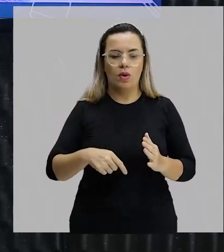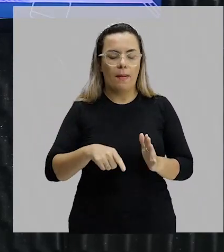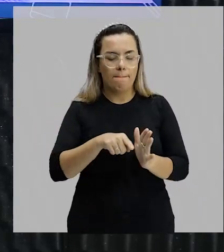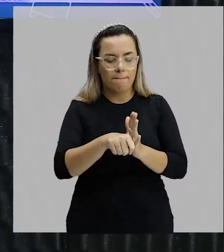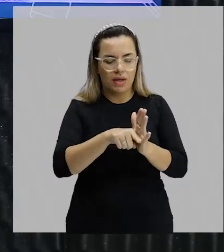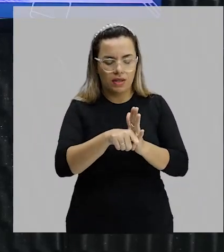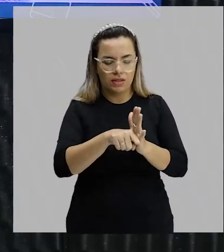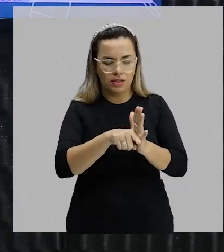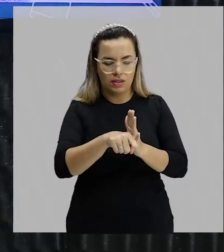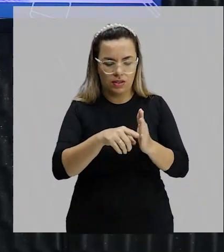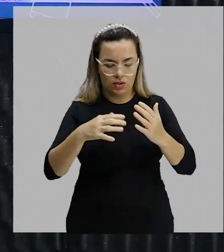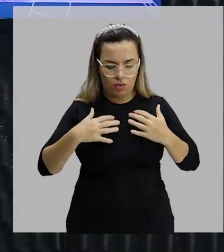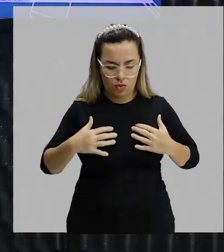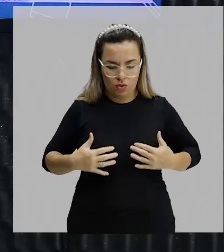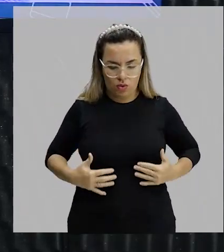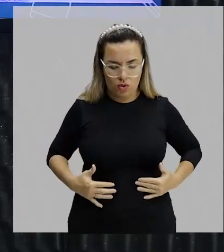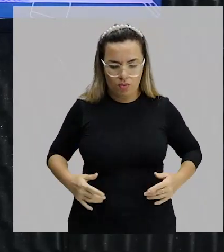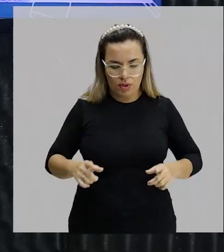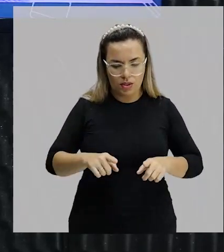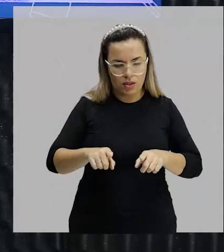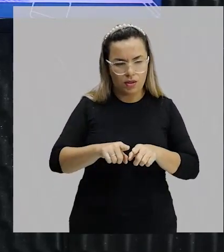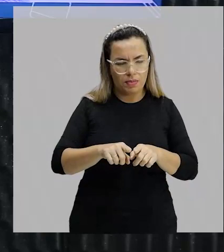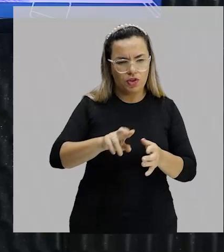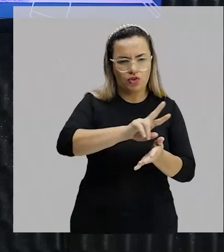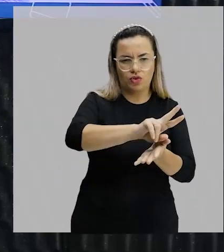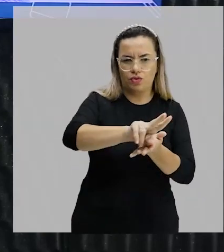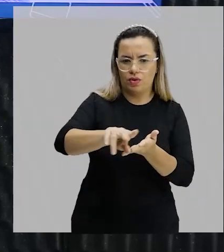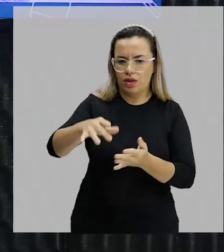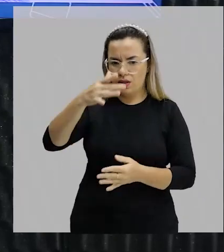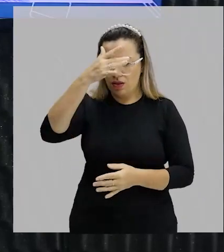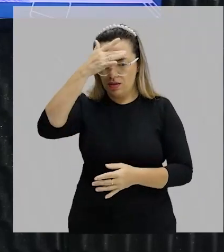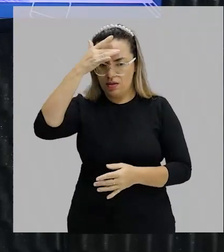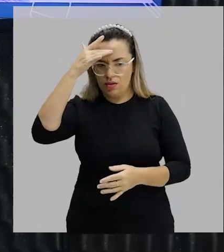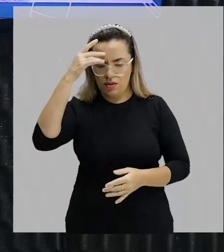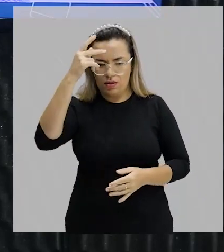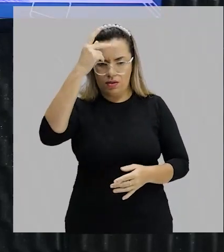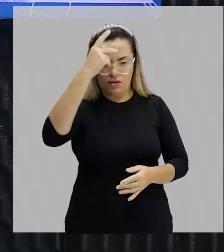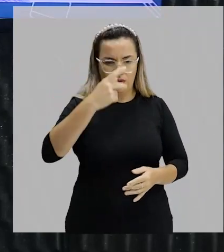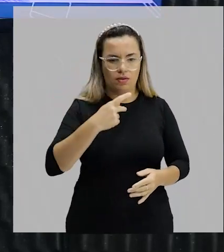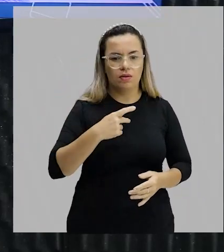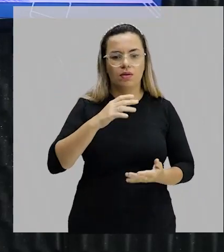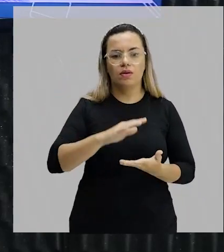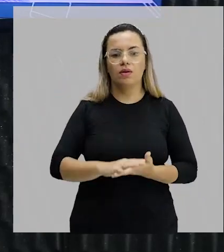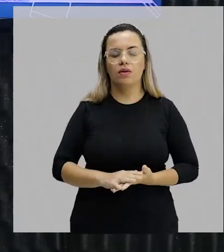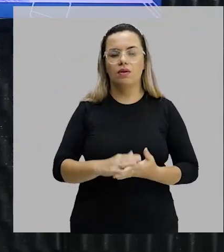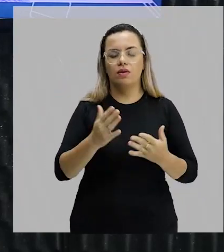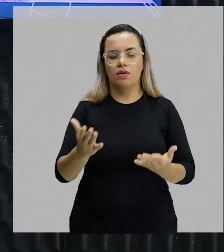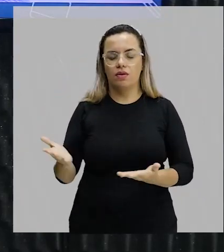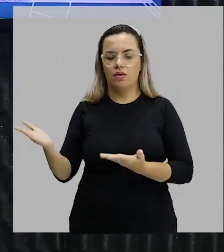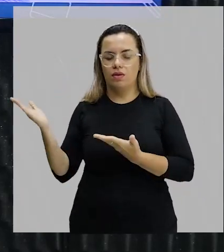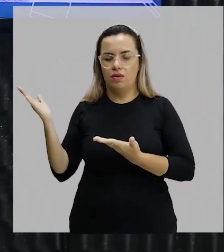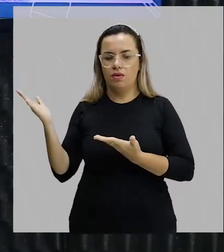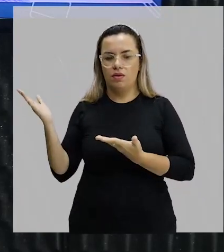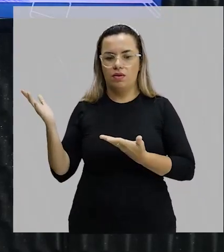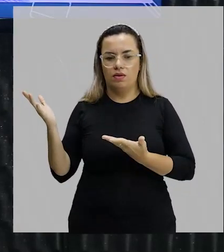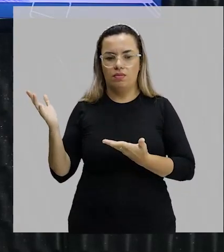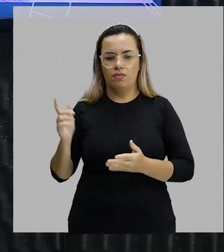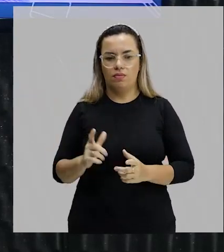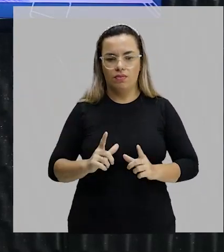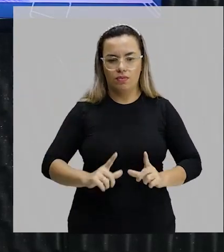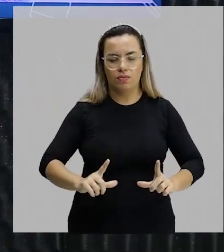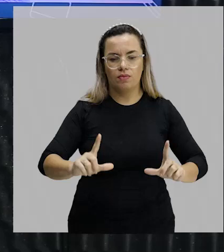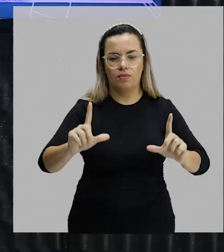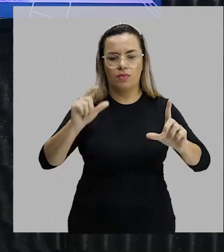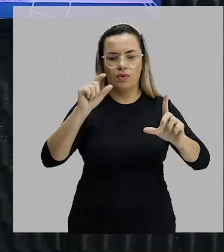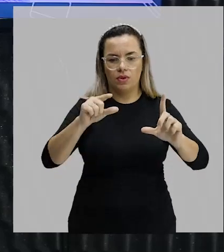mas de outras pessoas para compor o personagem. Aqui é a cena de um cartaz ilustrativo de um espetáculo nosso chamado Comédias.